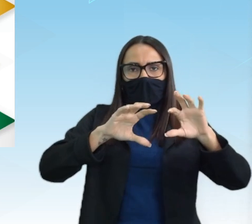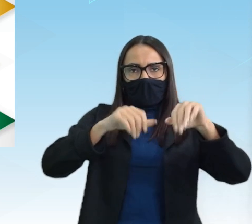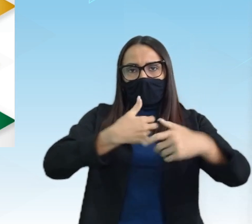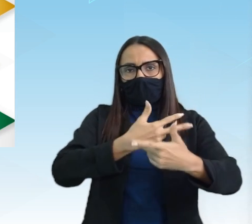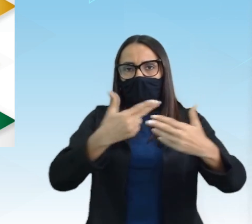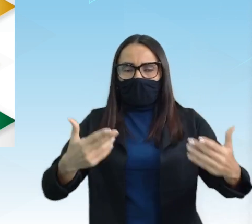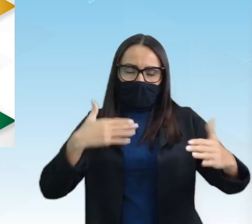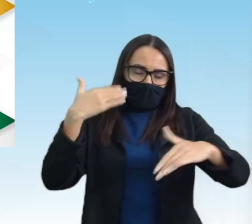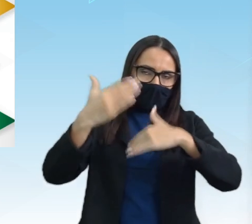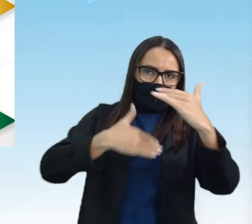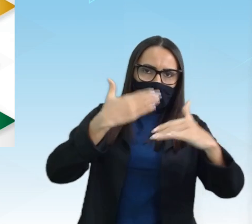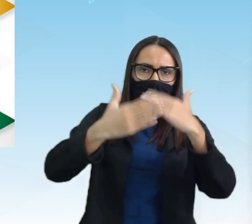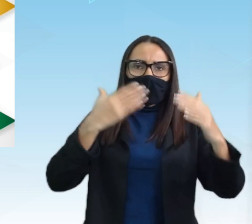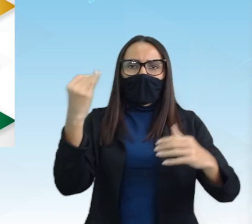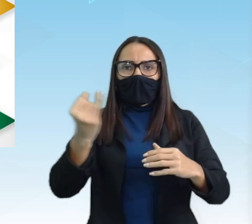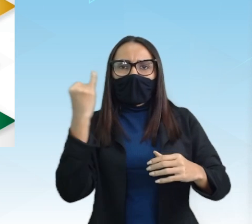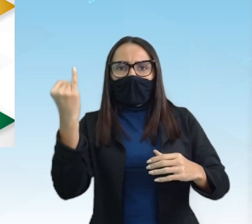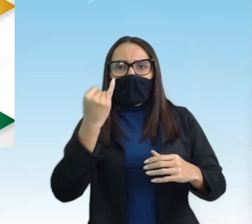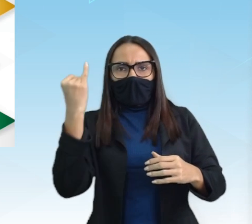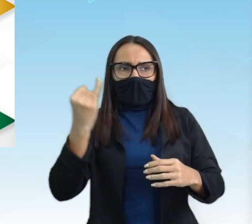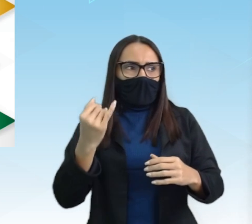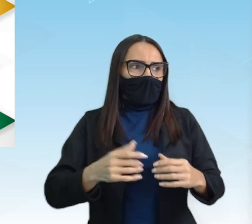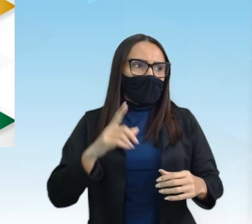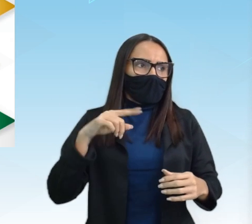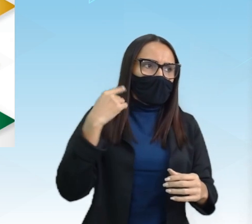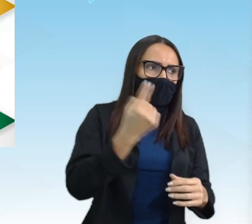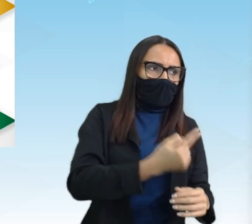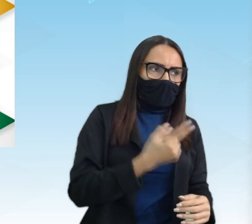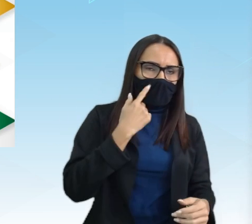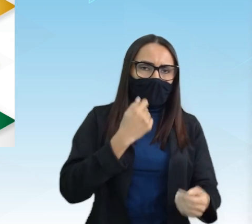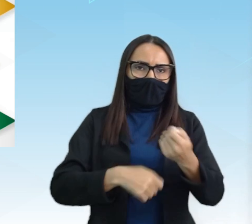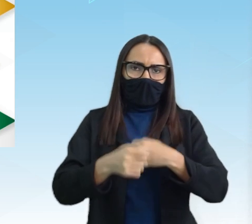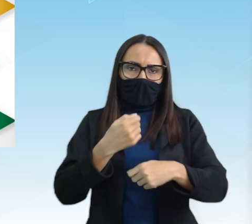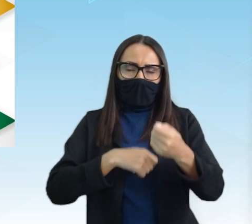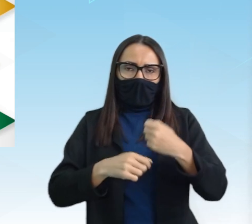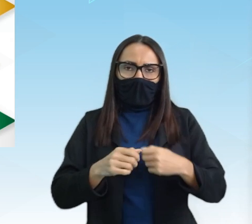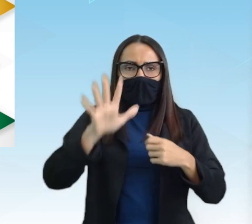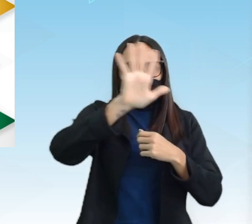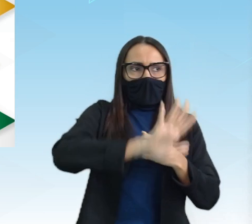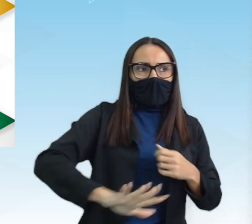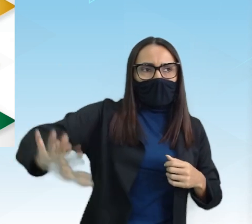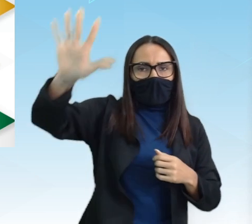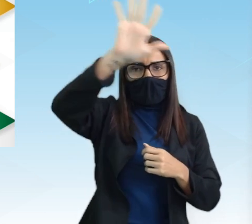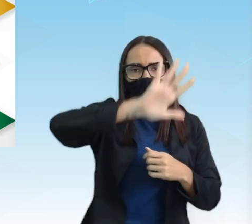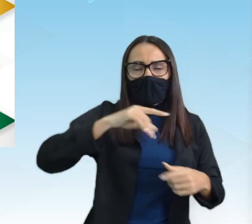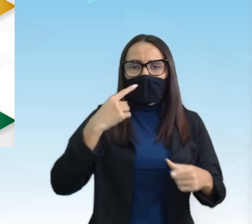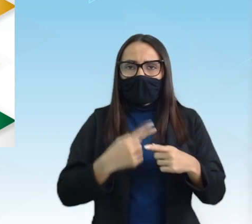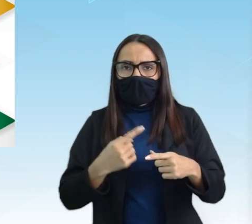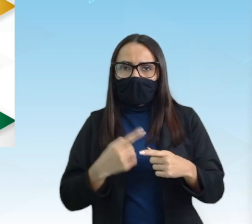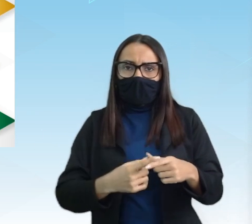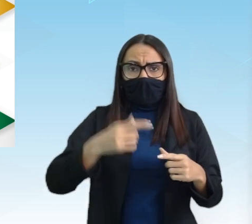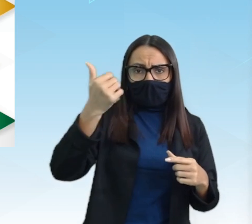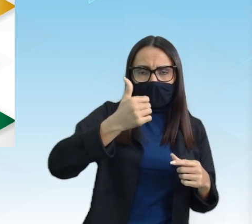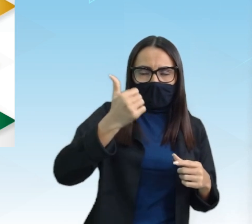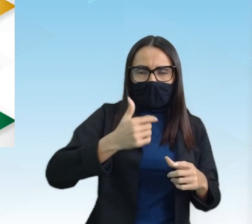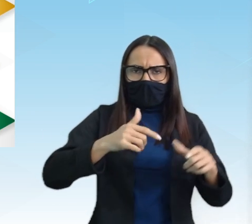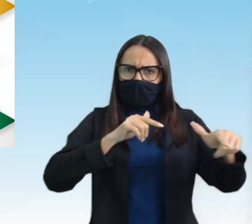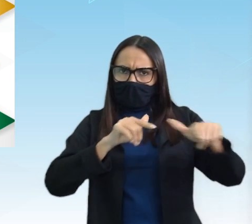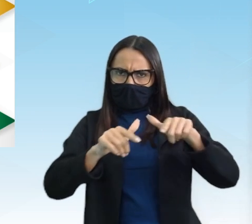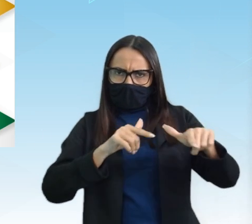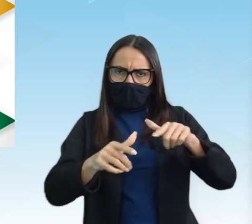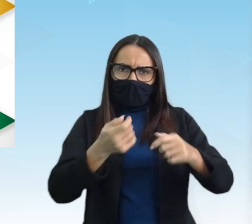vem desempenhar um papel muito importante na nossa economia nacional. Por quê? Porque as primeiras atividades